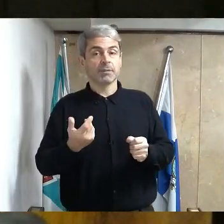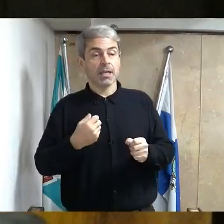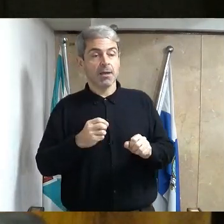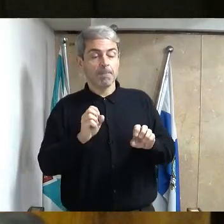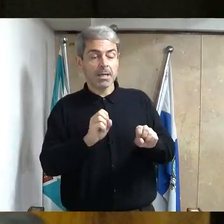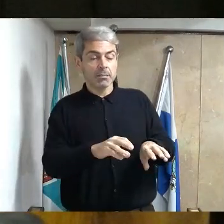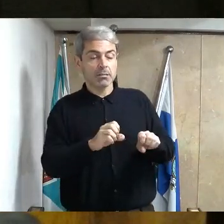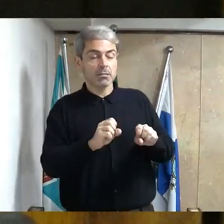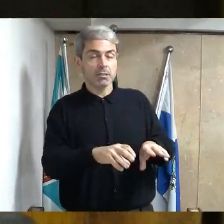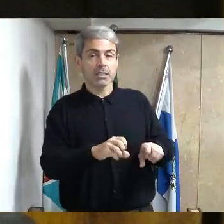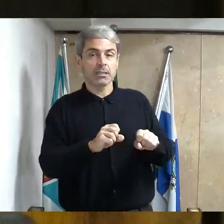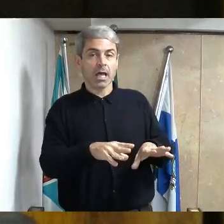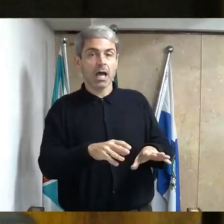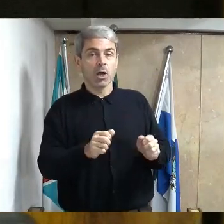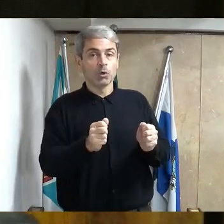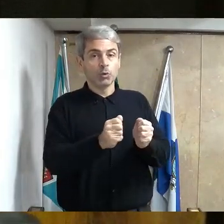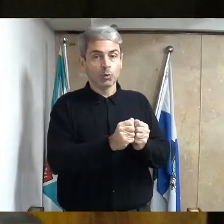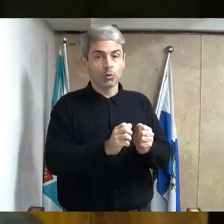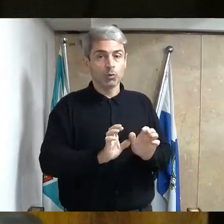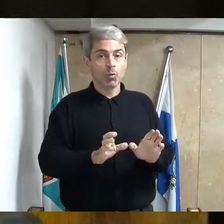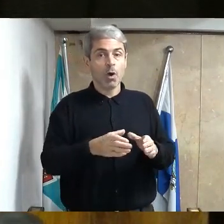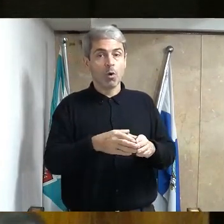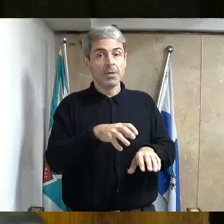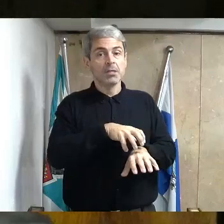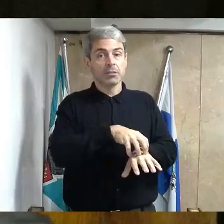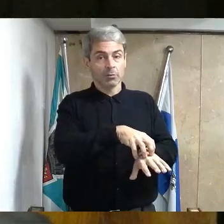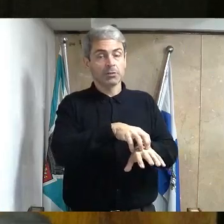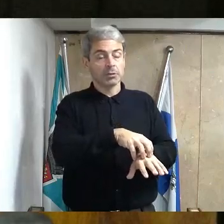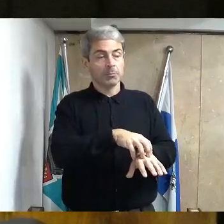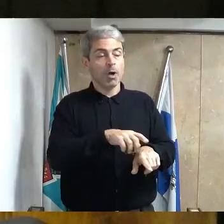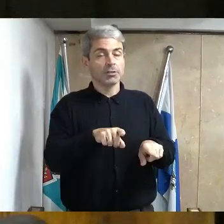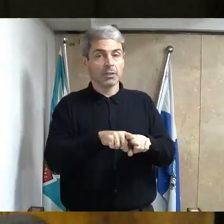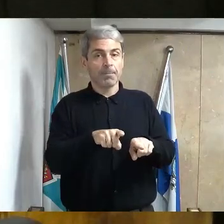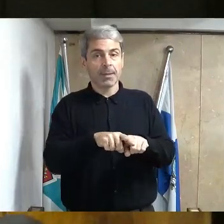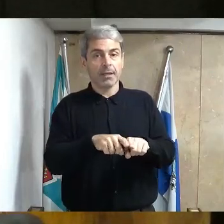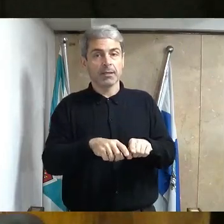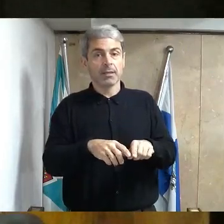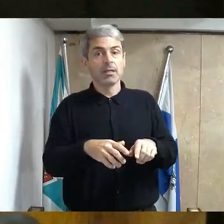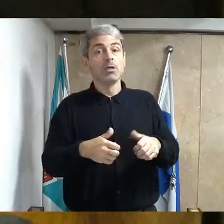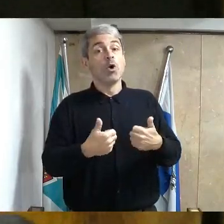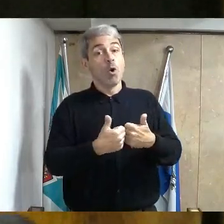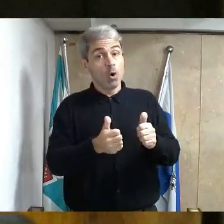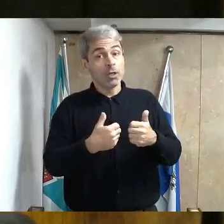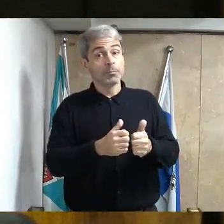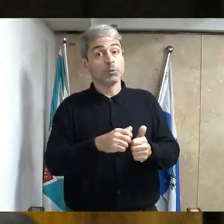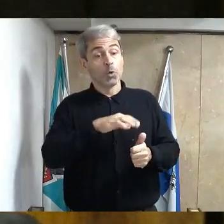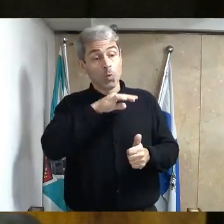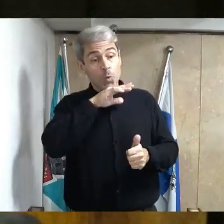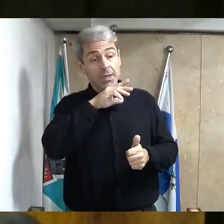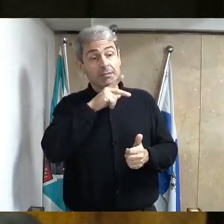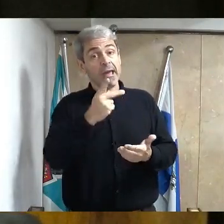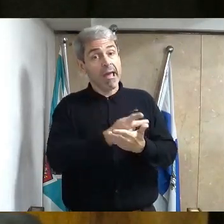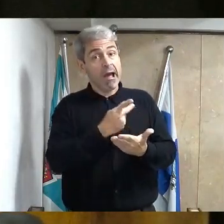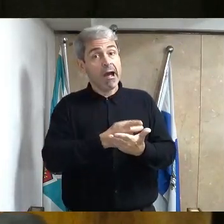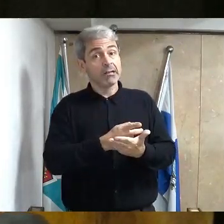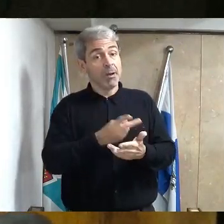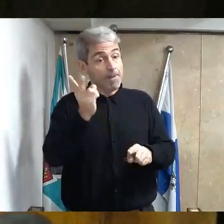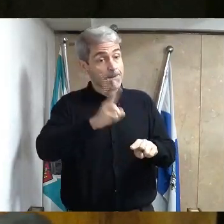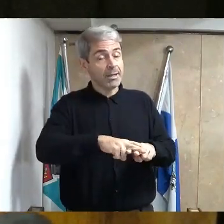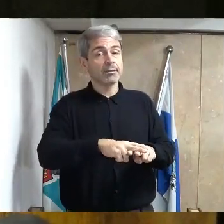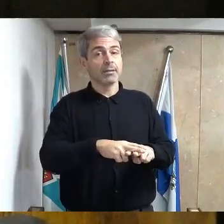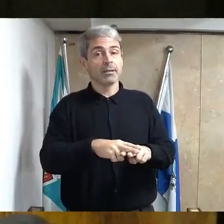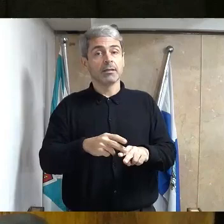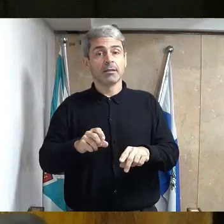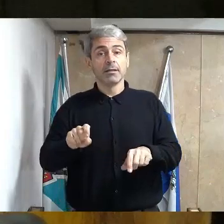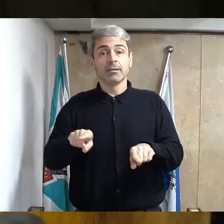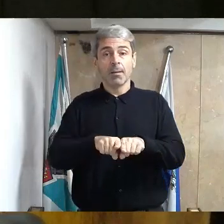vão fazer blitz junto com a comissão de transporte dessa casa para apreender ônibus irregulares na cidade. Vão fazer blitz para prender